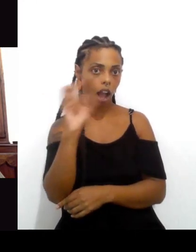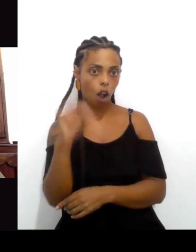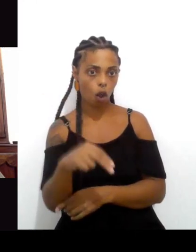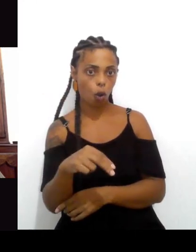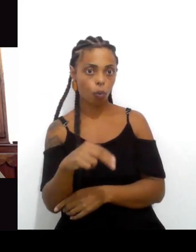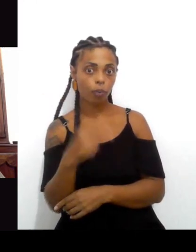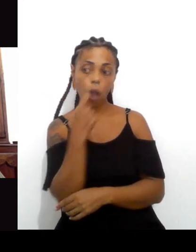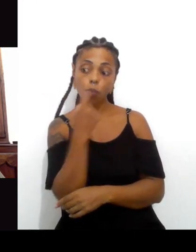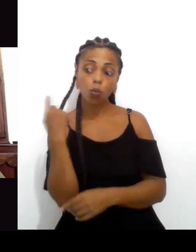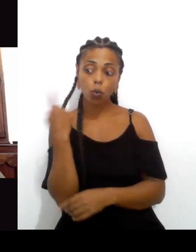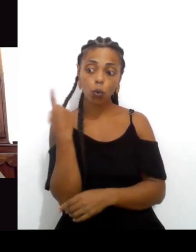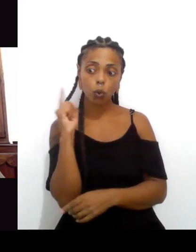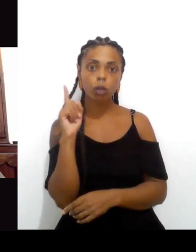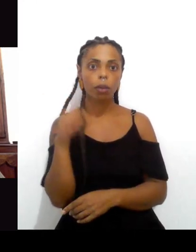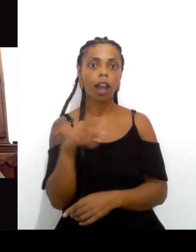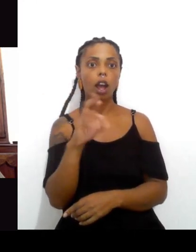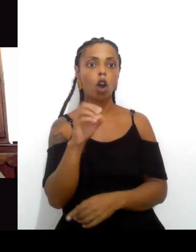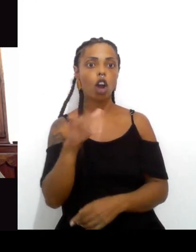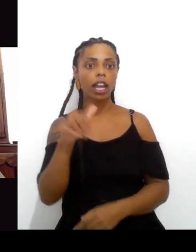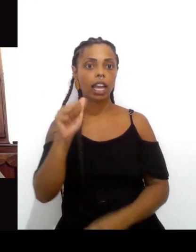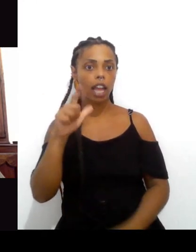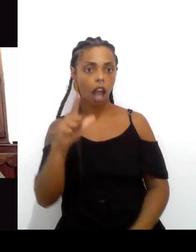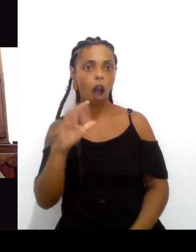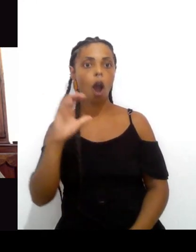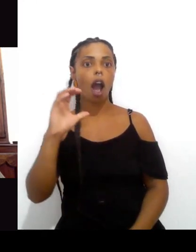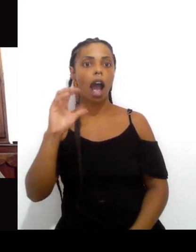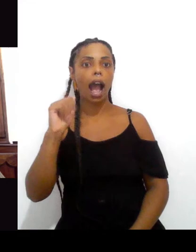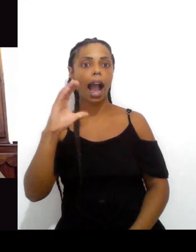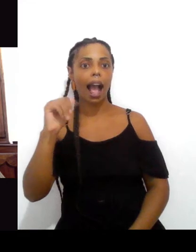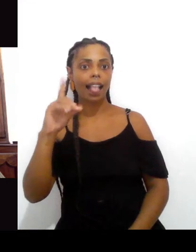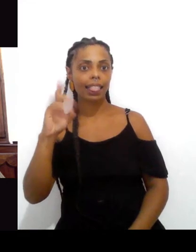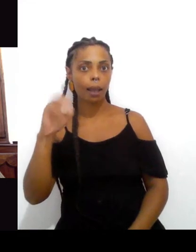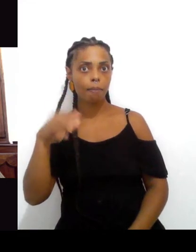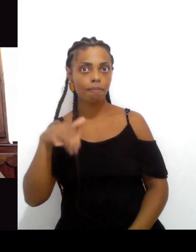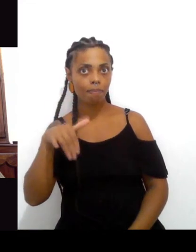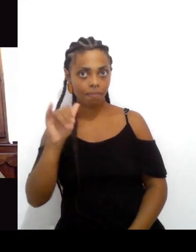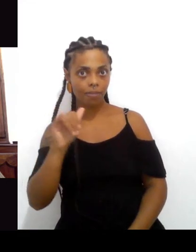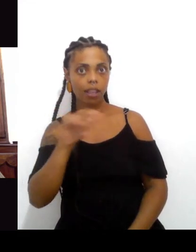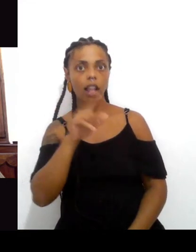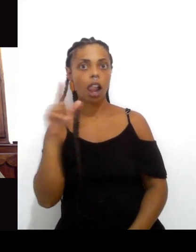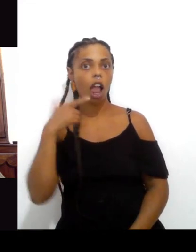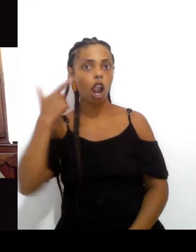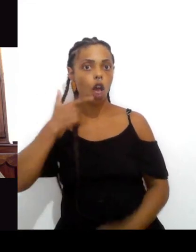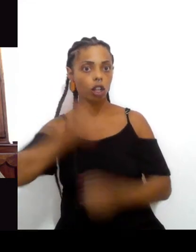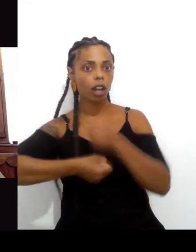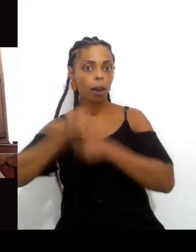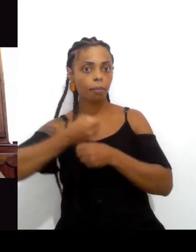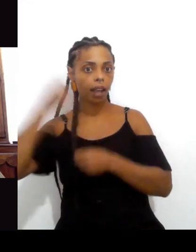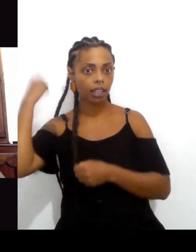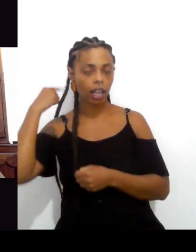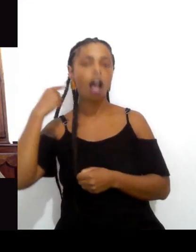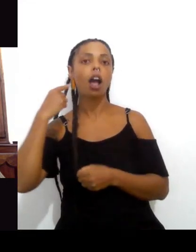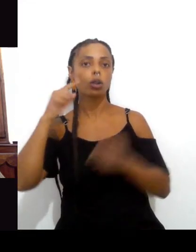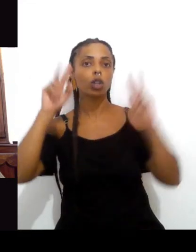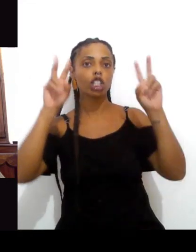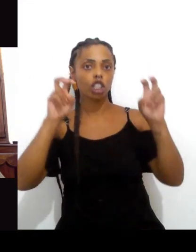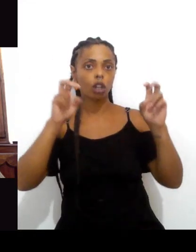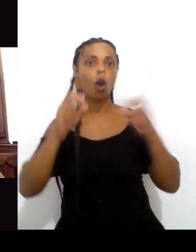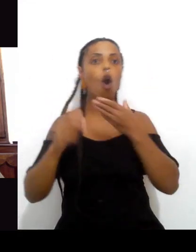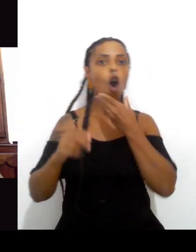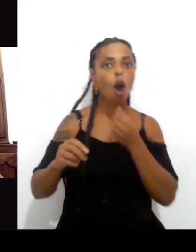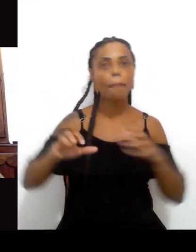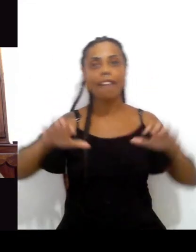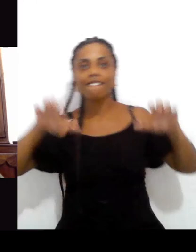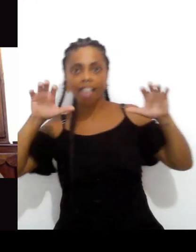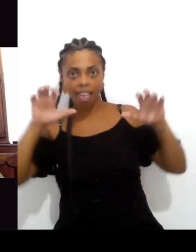recente na Royal Londres no ano passado com o título mean Beach homem esfera